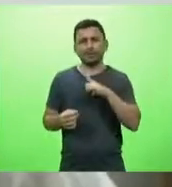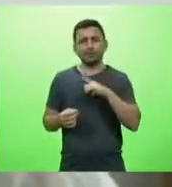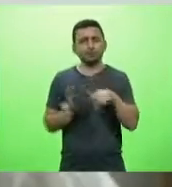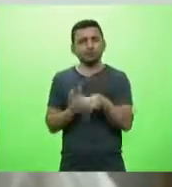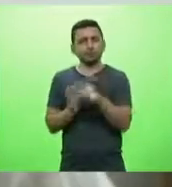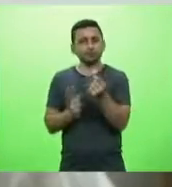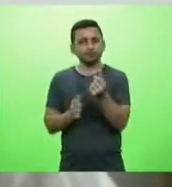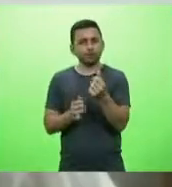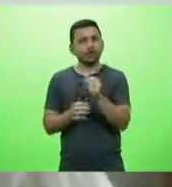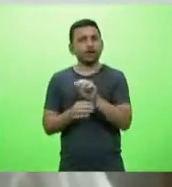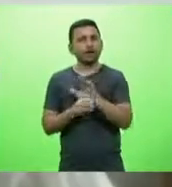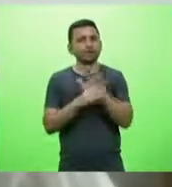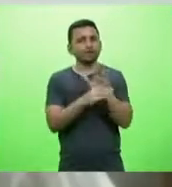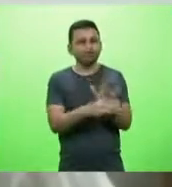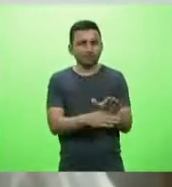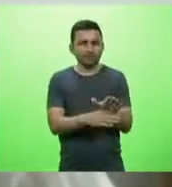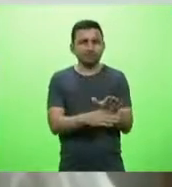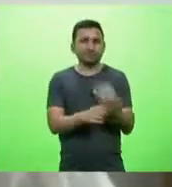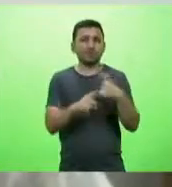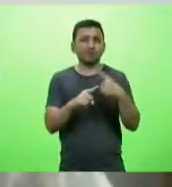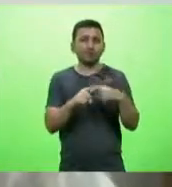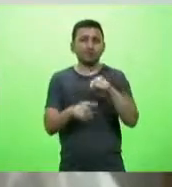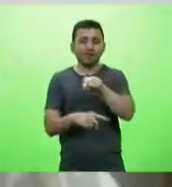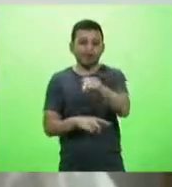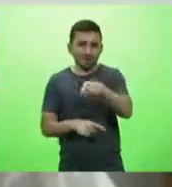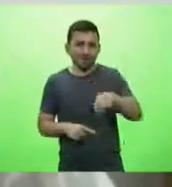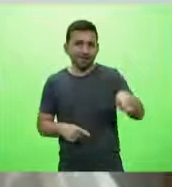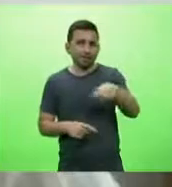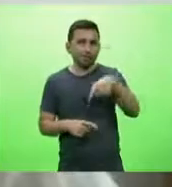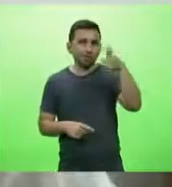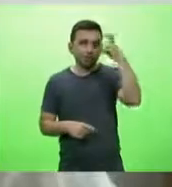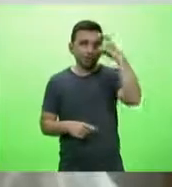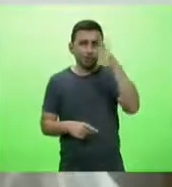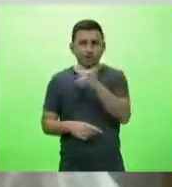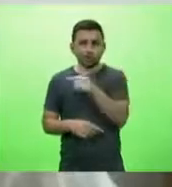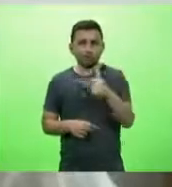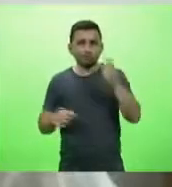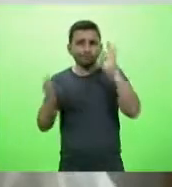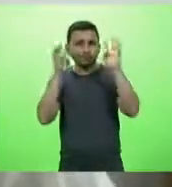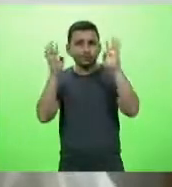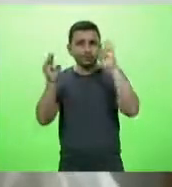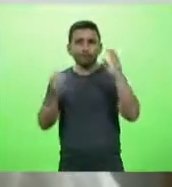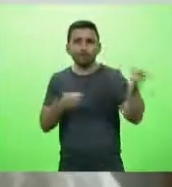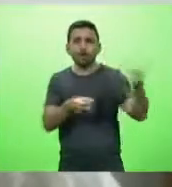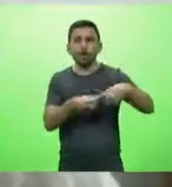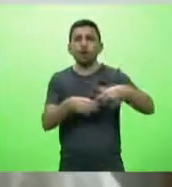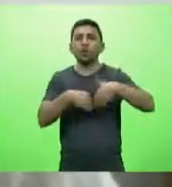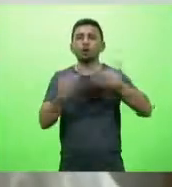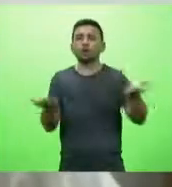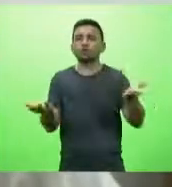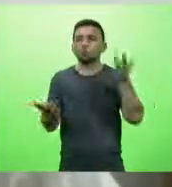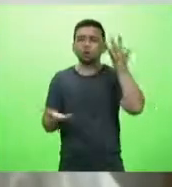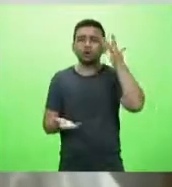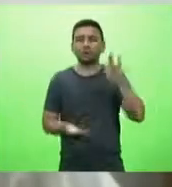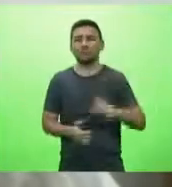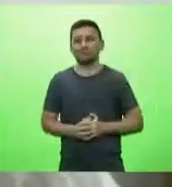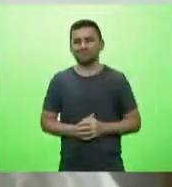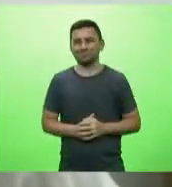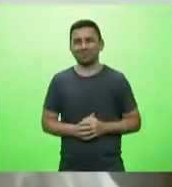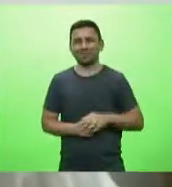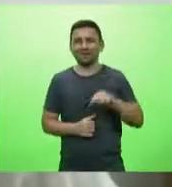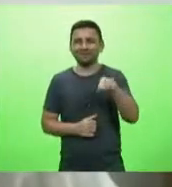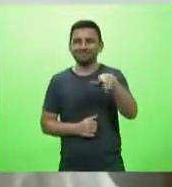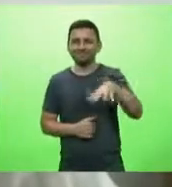setor, já que é um setor que nós não temos perspectiva de volta tão cedo, porque é um setor que